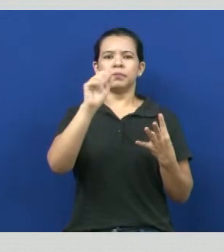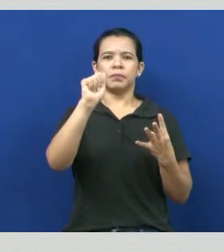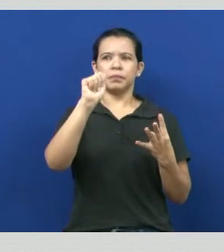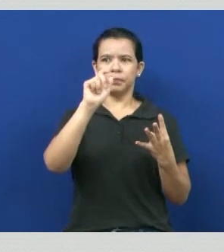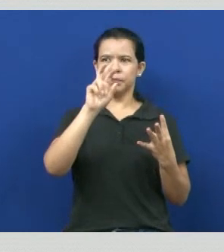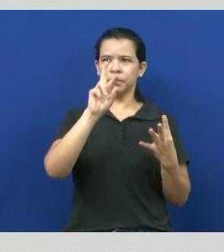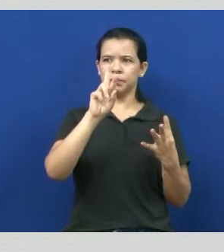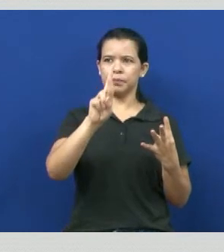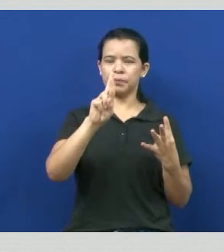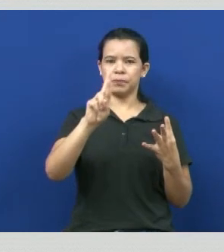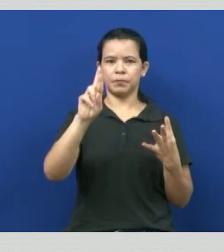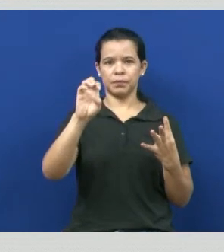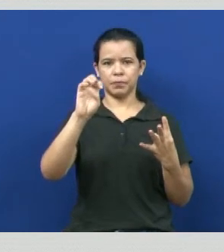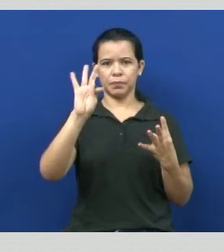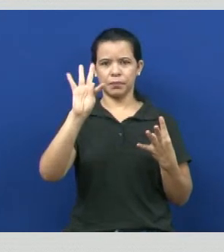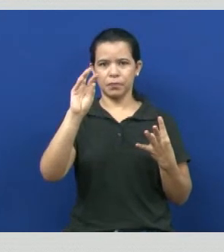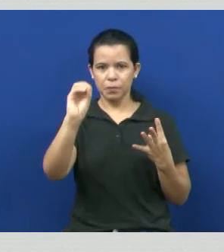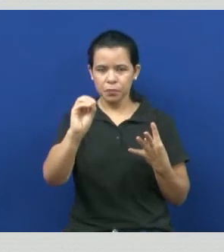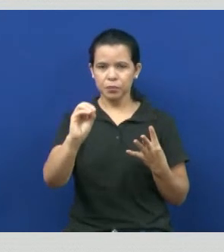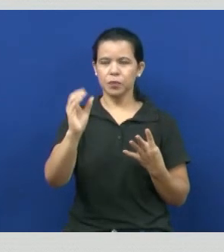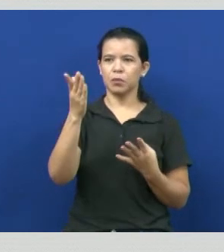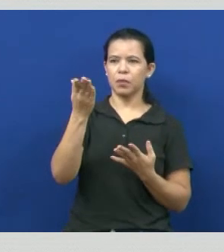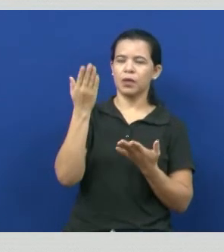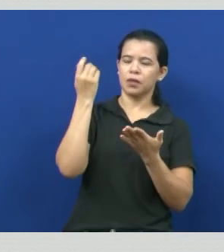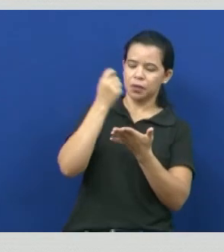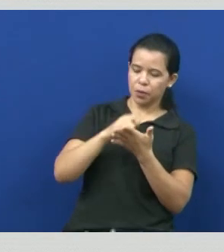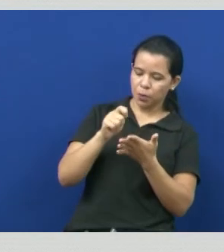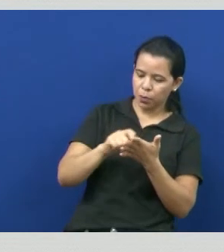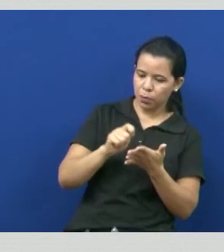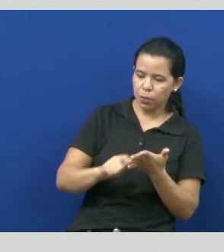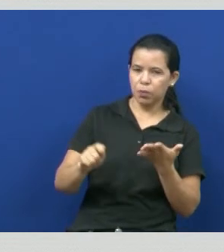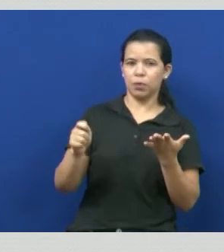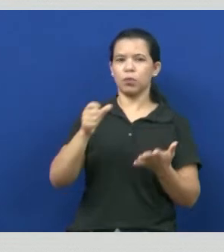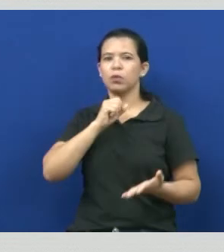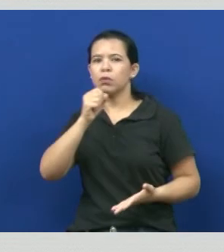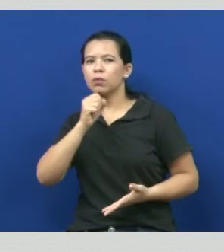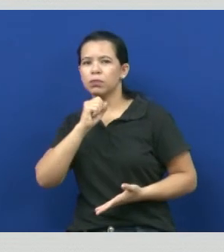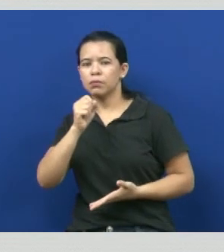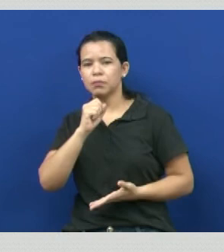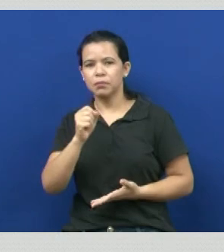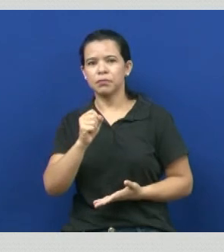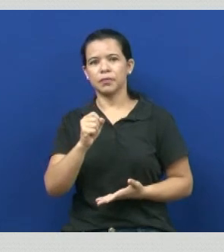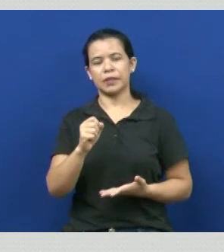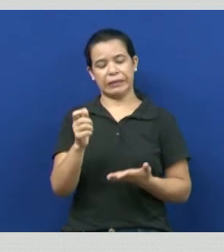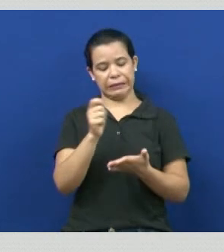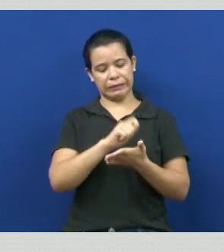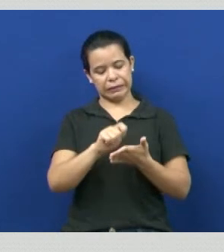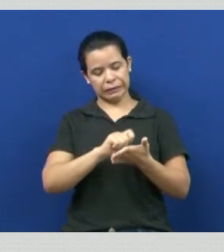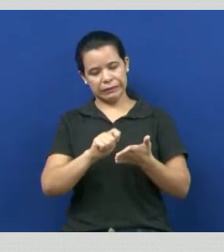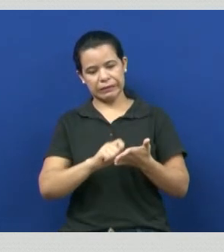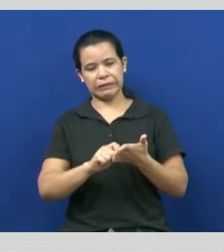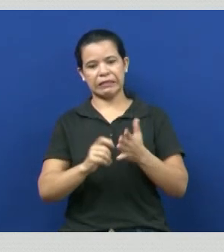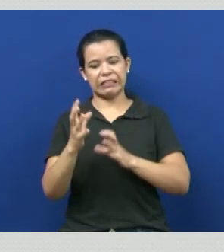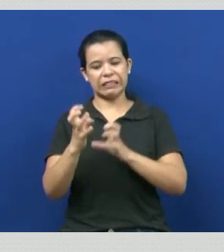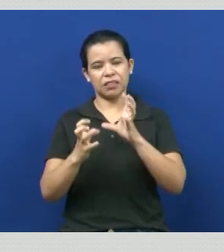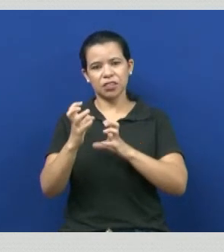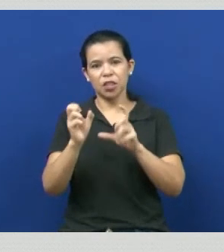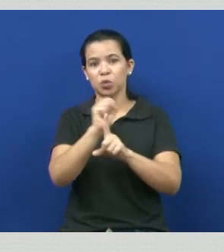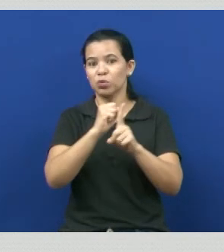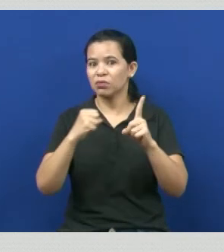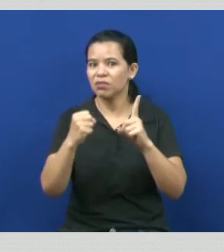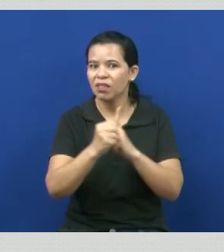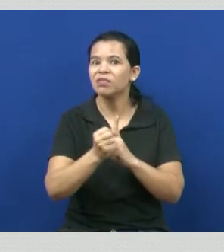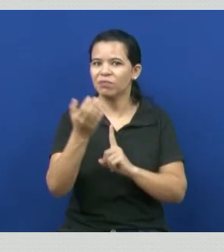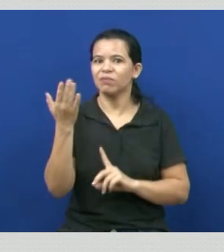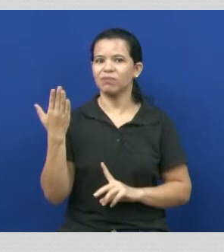1881 a 1922, escritor e jornalista. Suas obras criticam a sociedade da época. Em